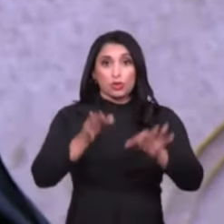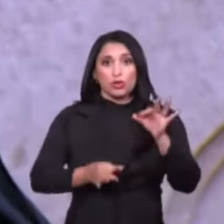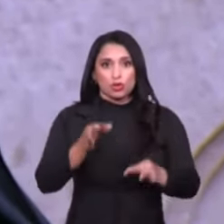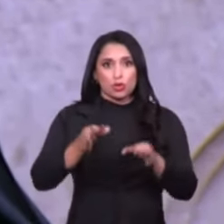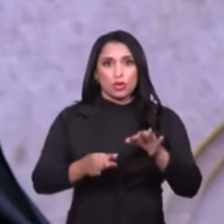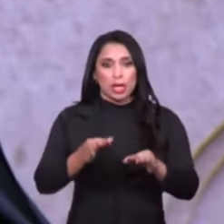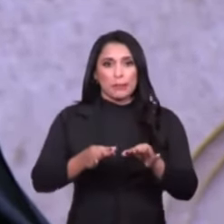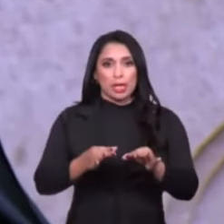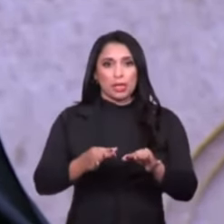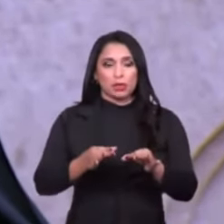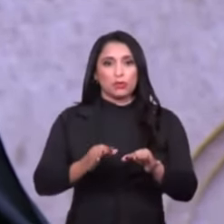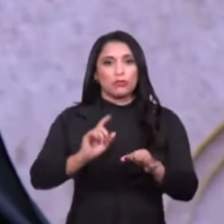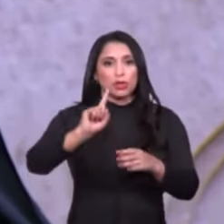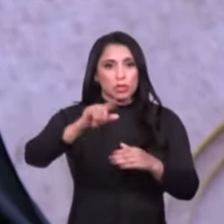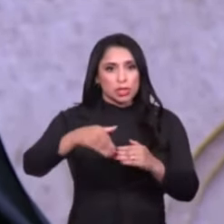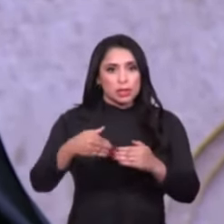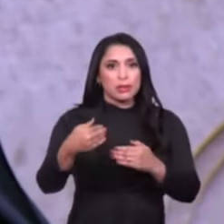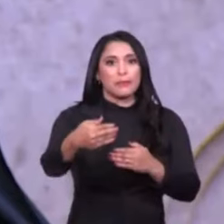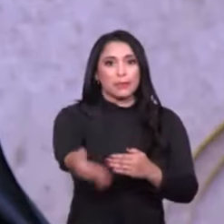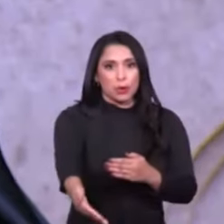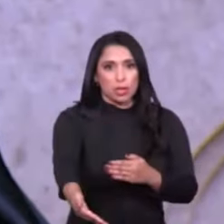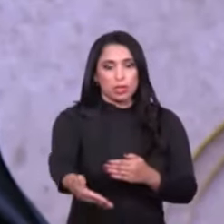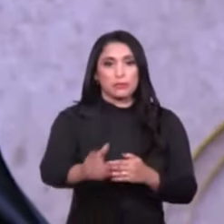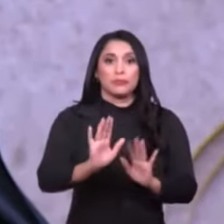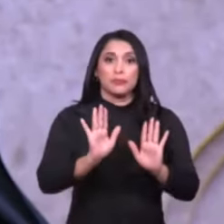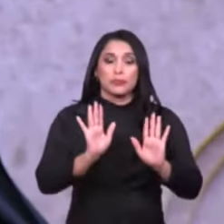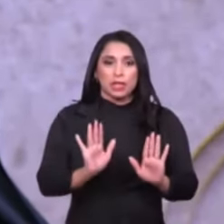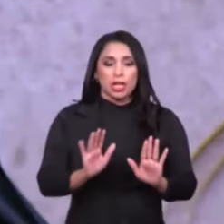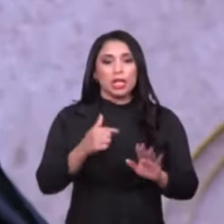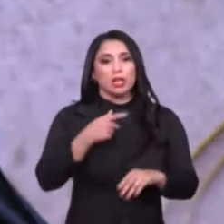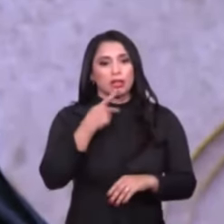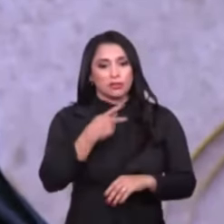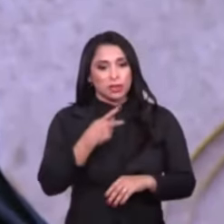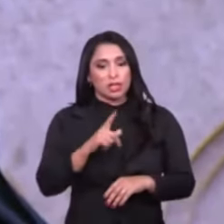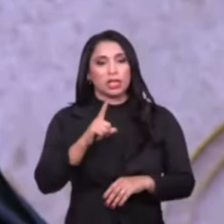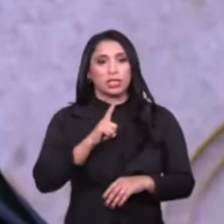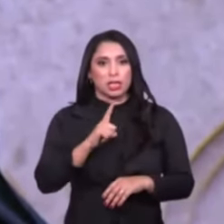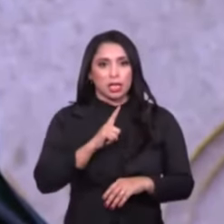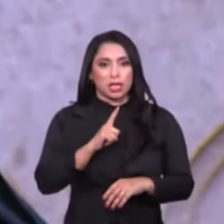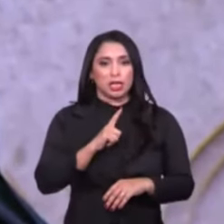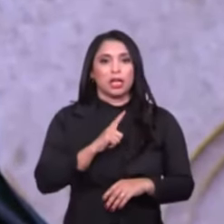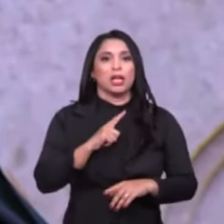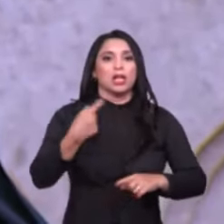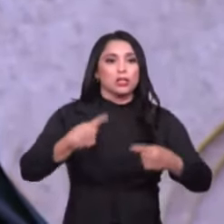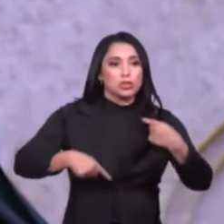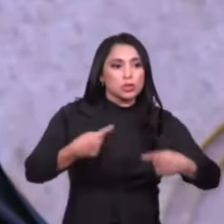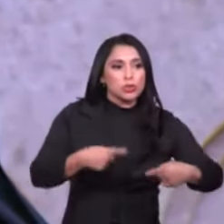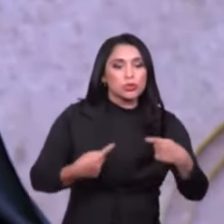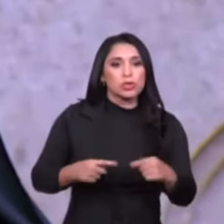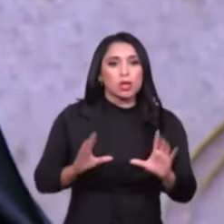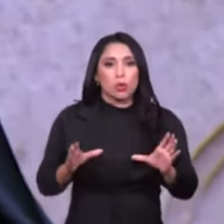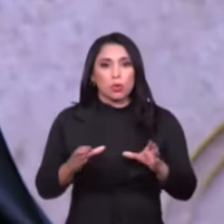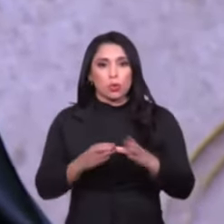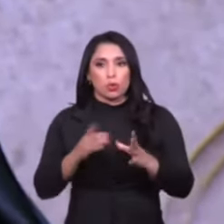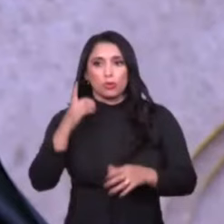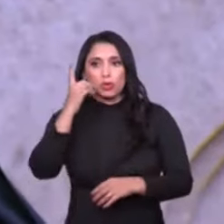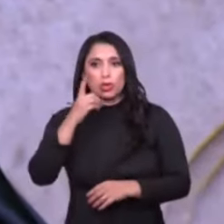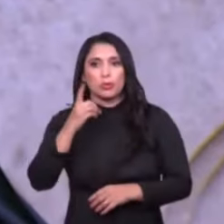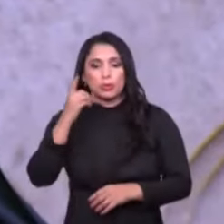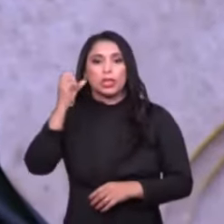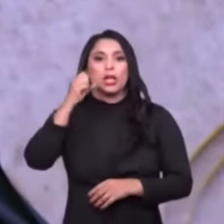julgamento. Além de me dispor a ter novas rodadas de discussão com os parlamentares, me comprometi